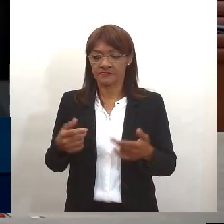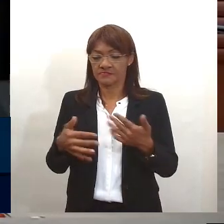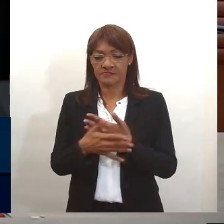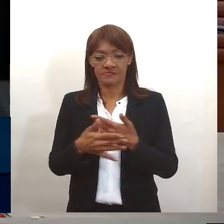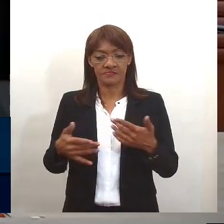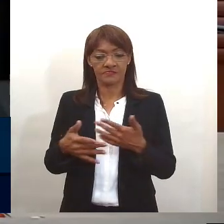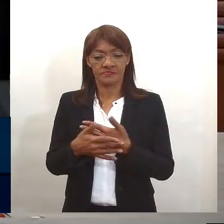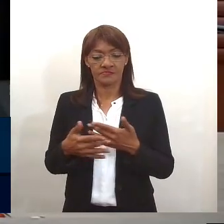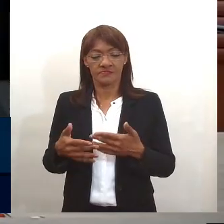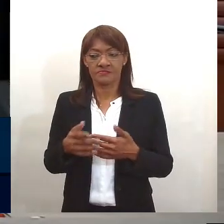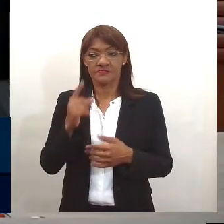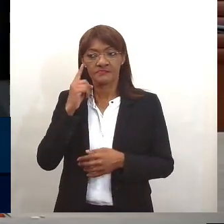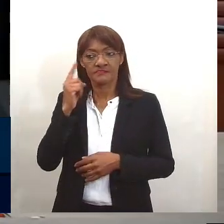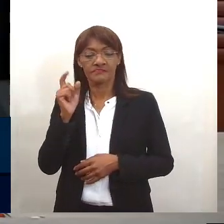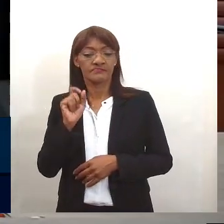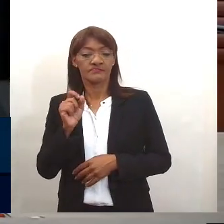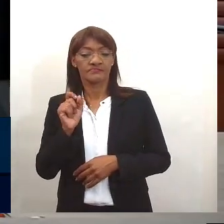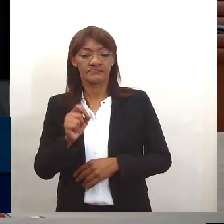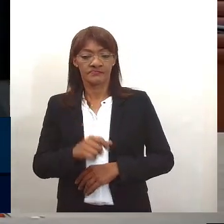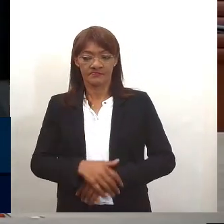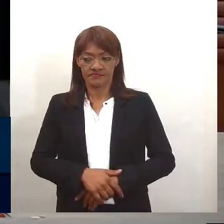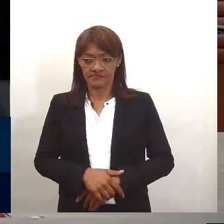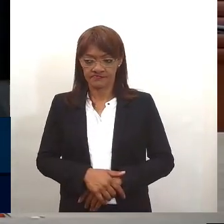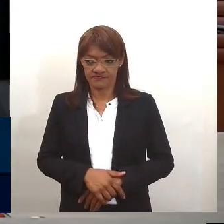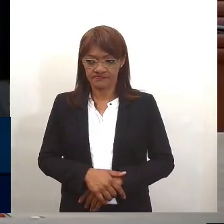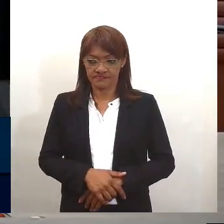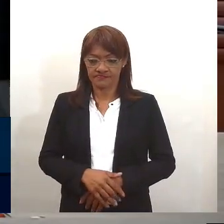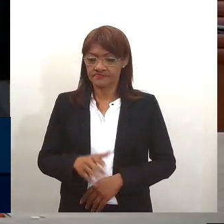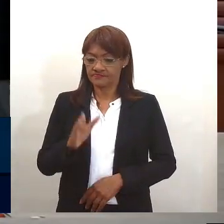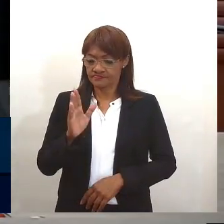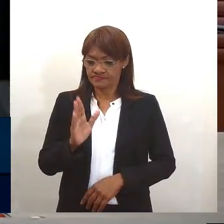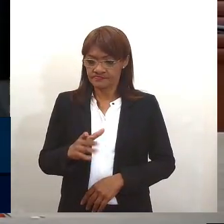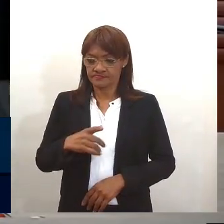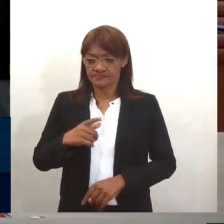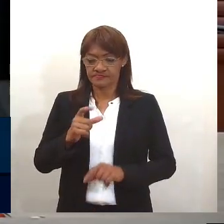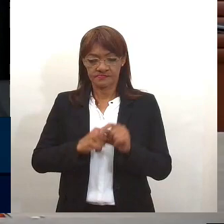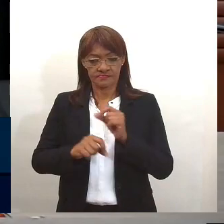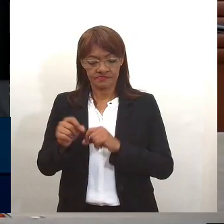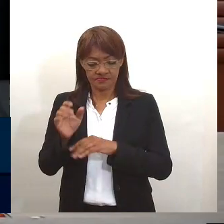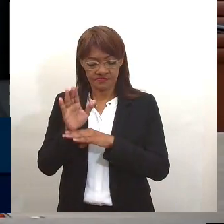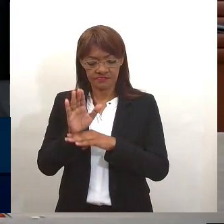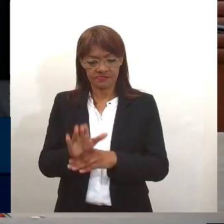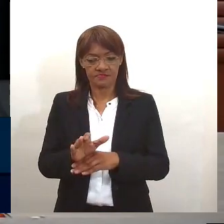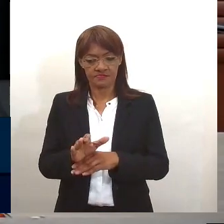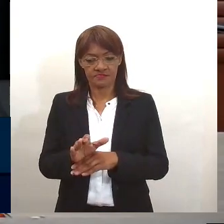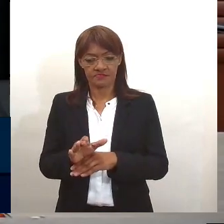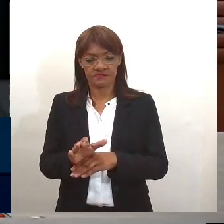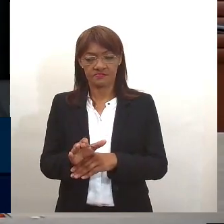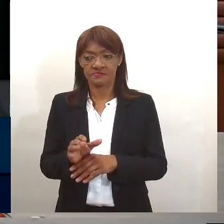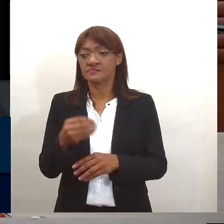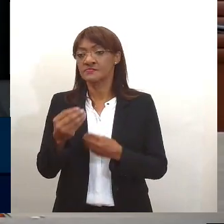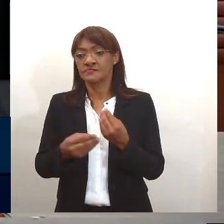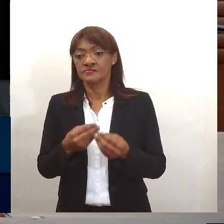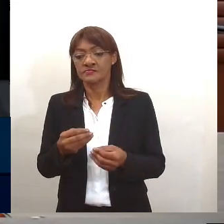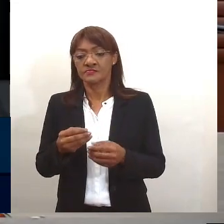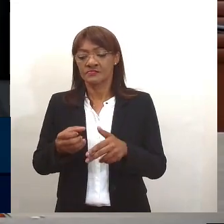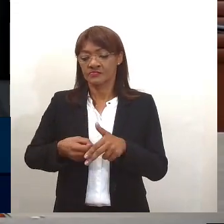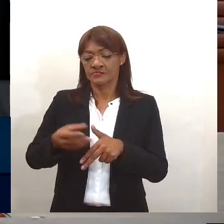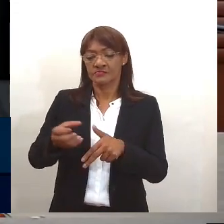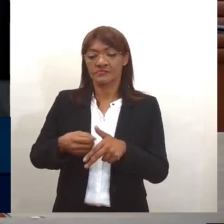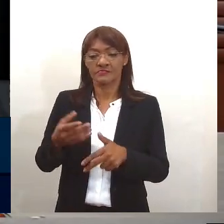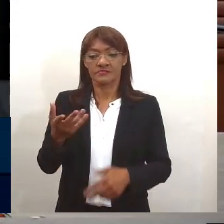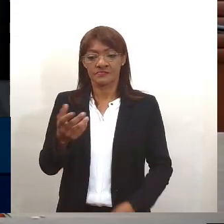né, de ajudar? E como está sendo usado também para beneficiar, né, principalmente...